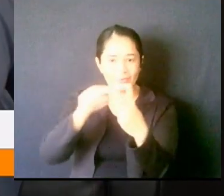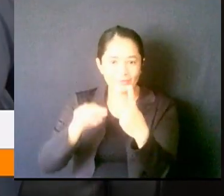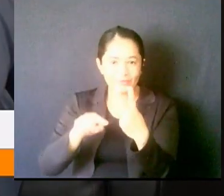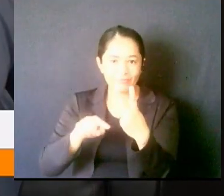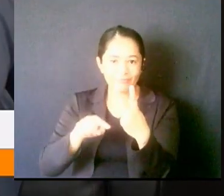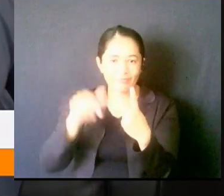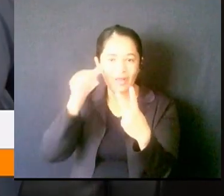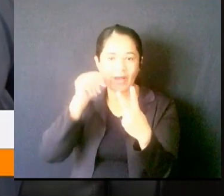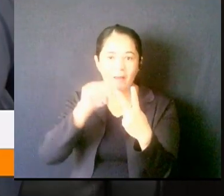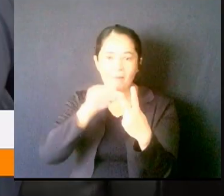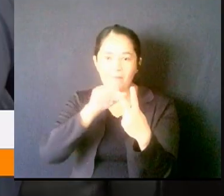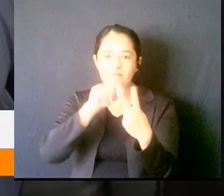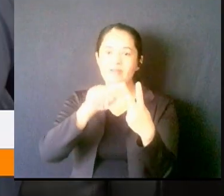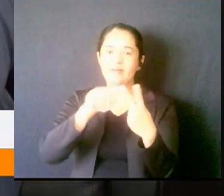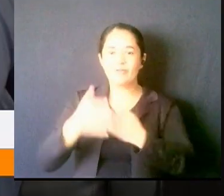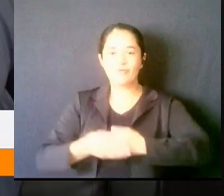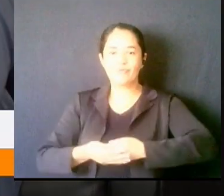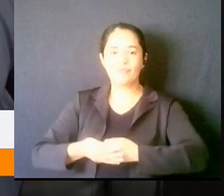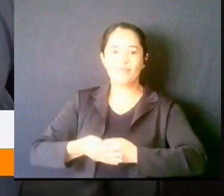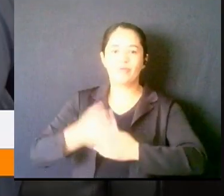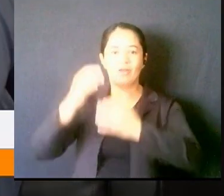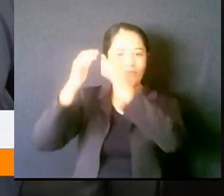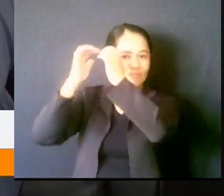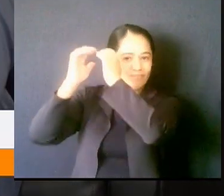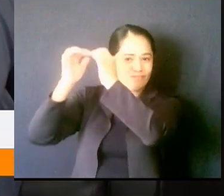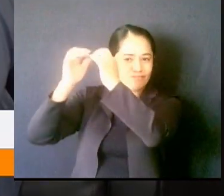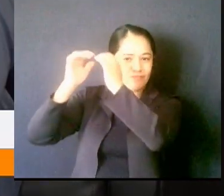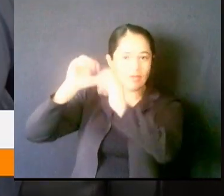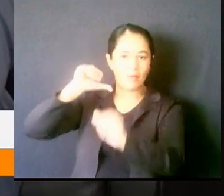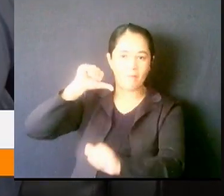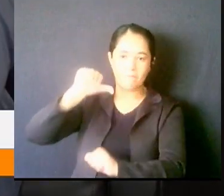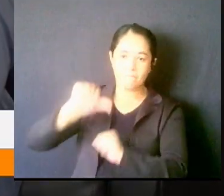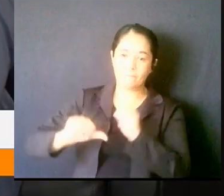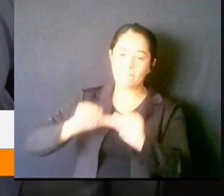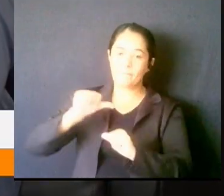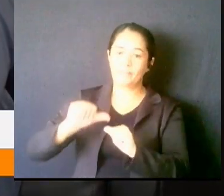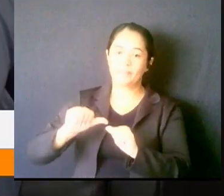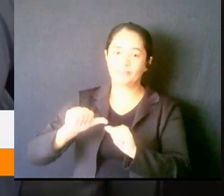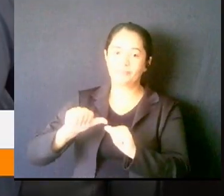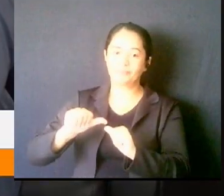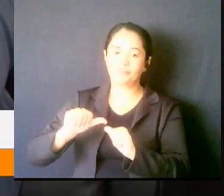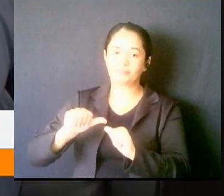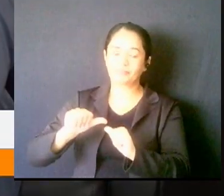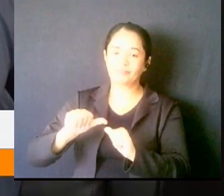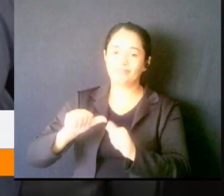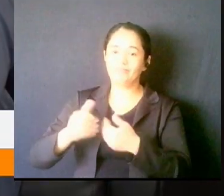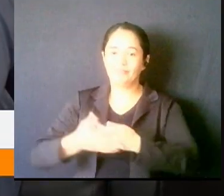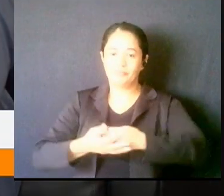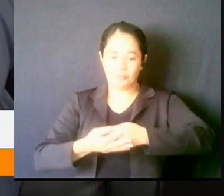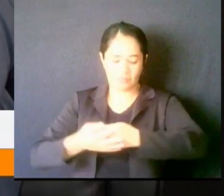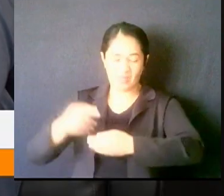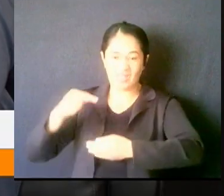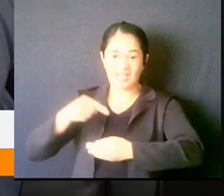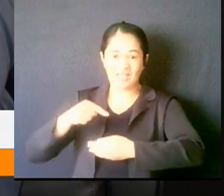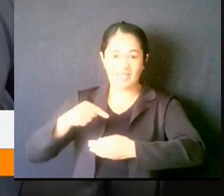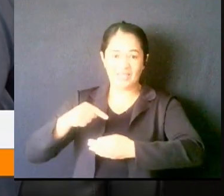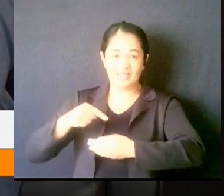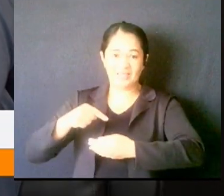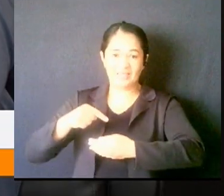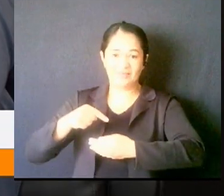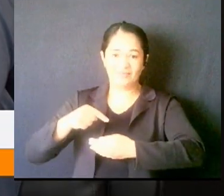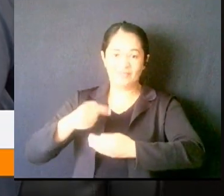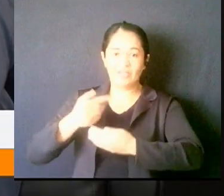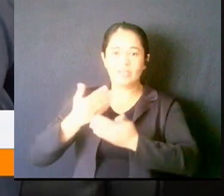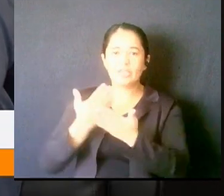muito longo para a gente falar tudo isso. No feto, esse hormônio que passou, tem estudos mostrando que vai